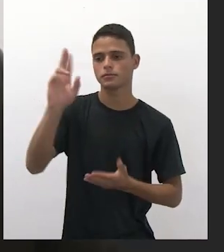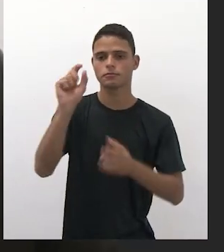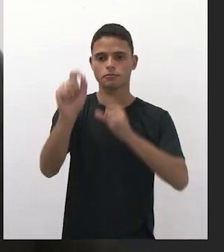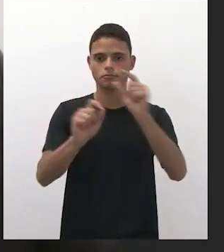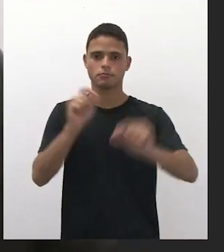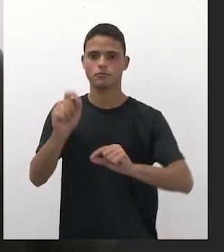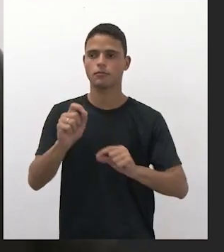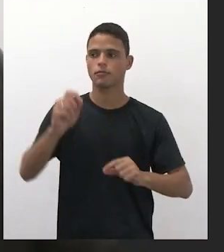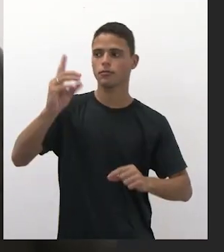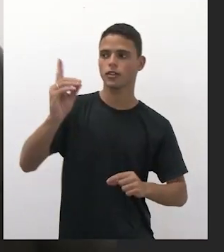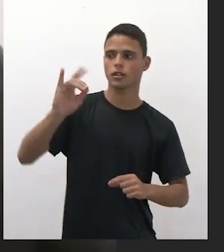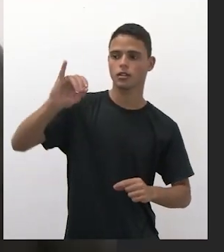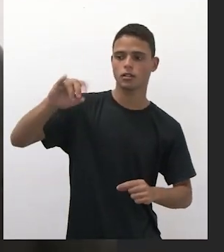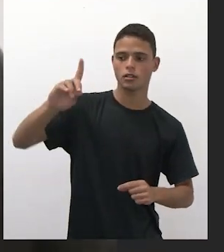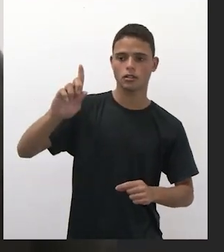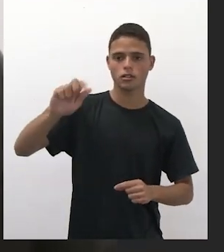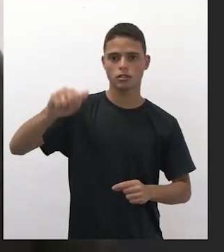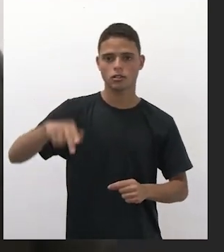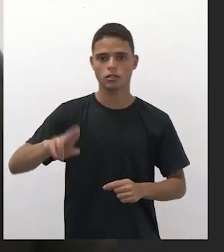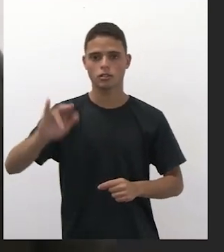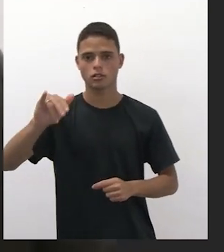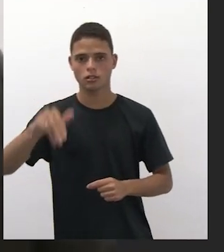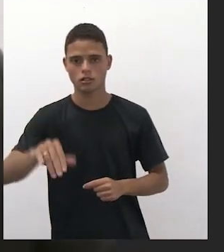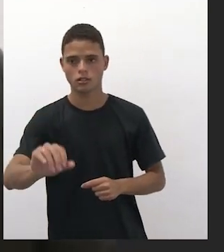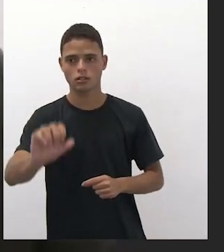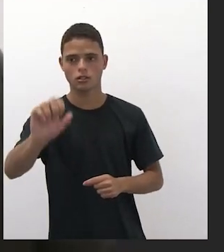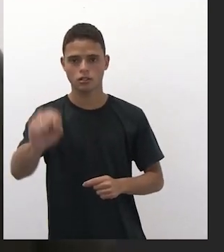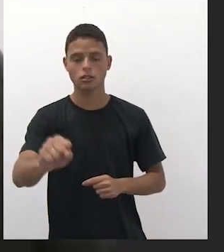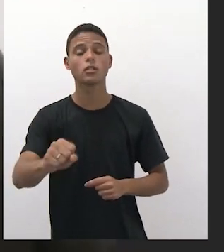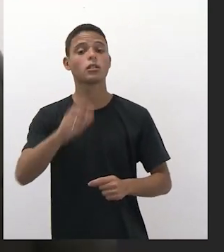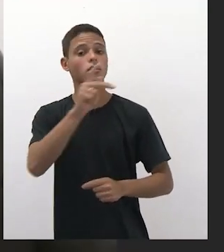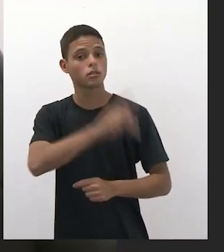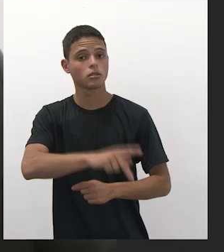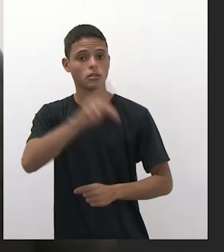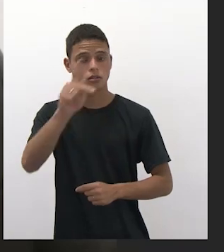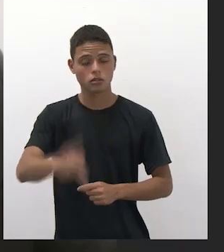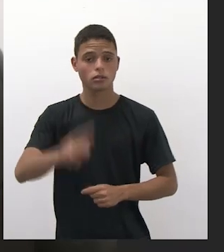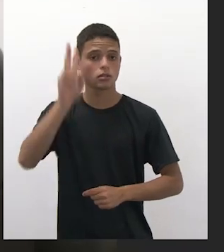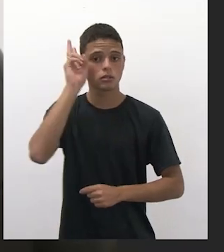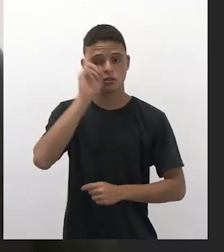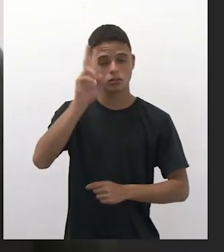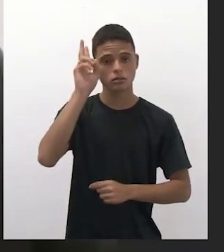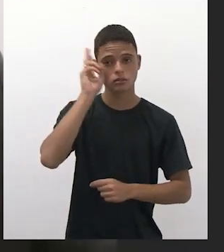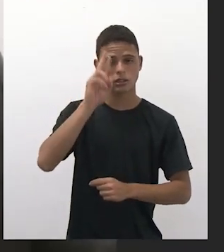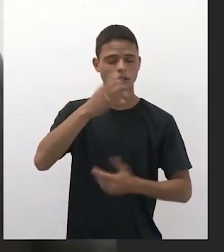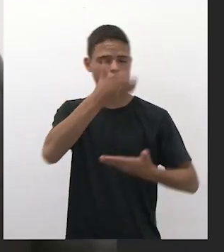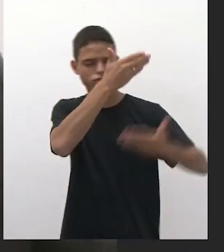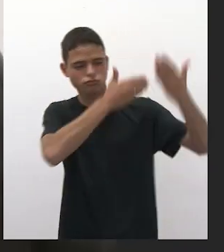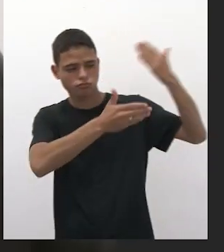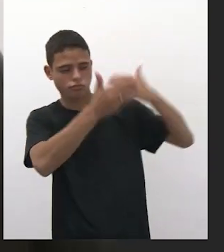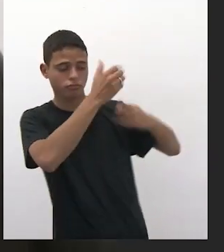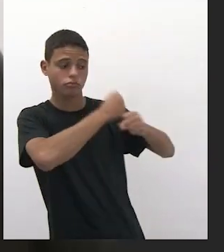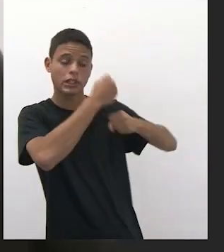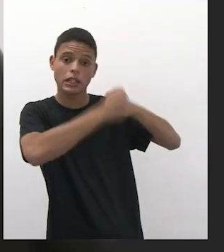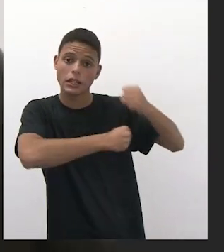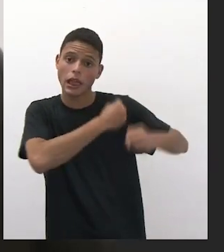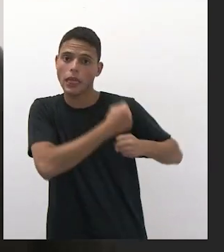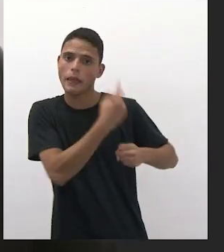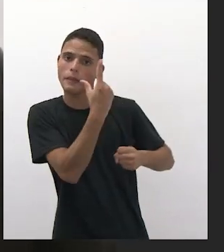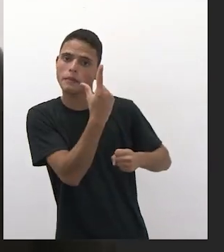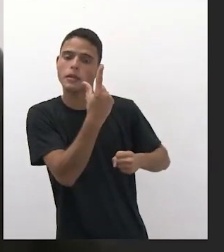Diógenes Nicolau Lawande, professor de História da Rede Estadual de Ensino desde